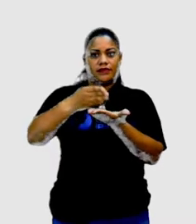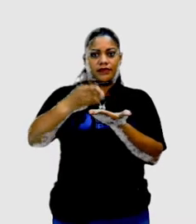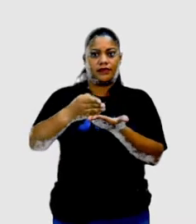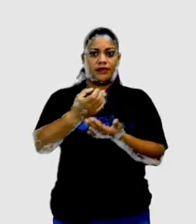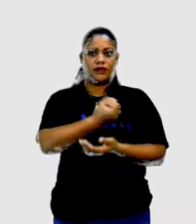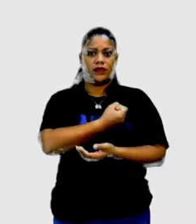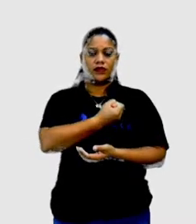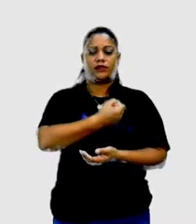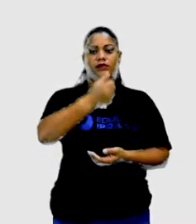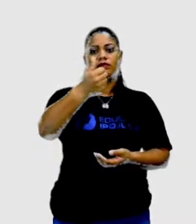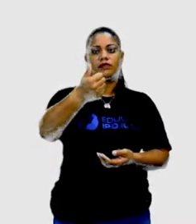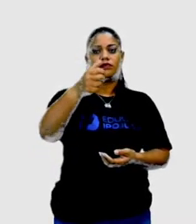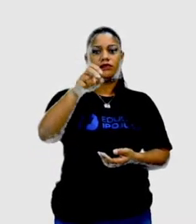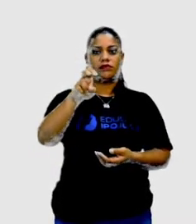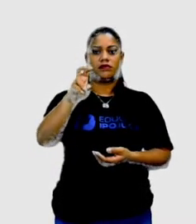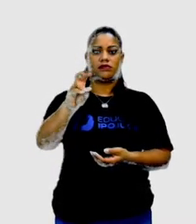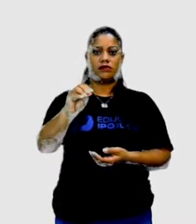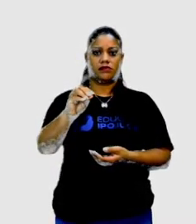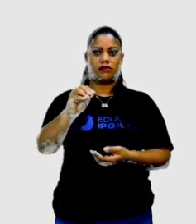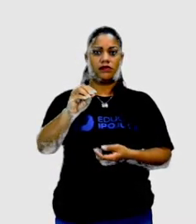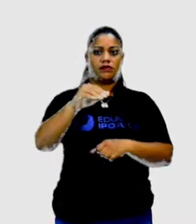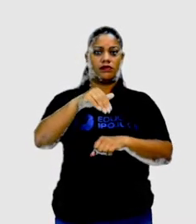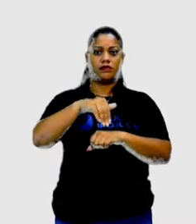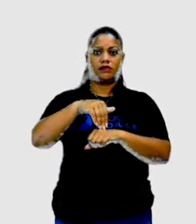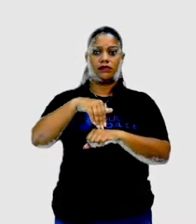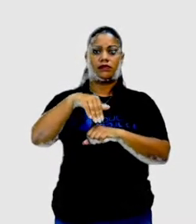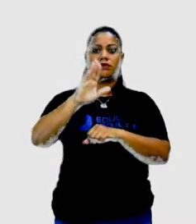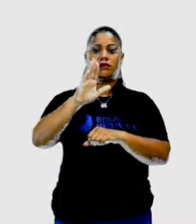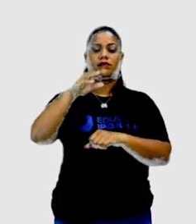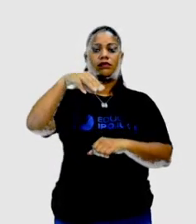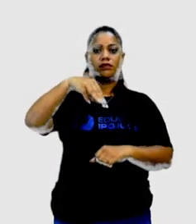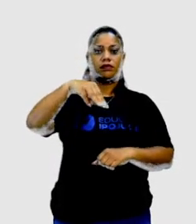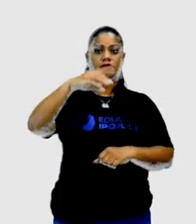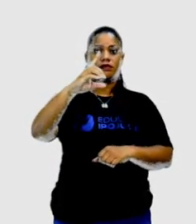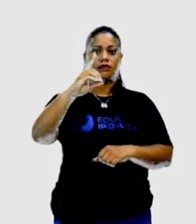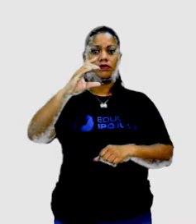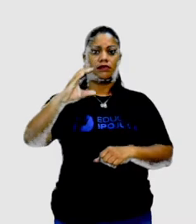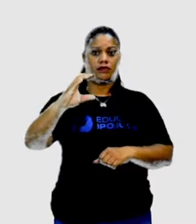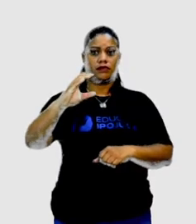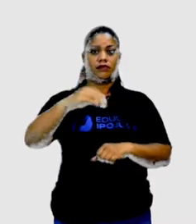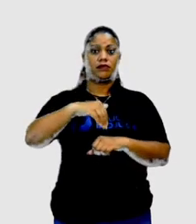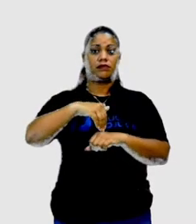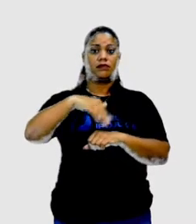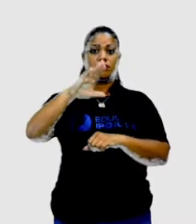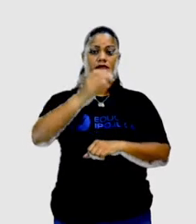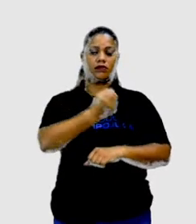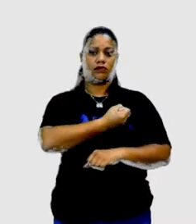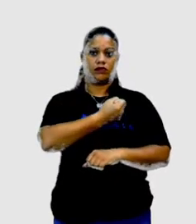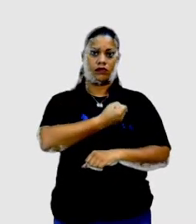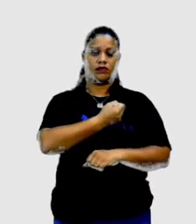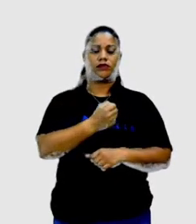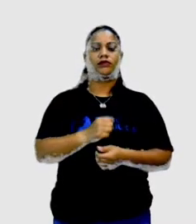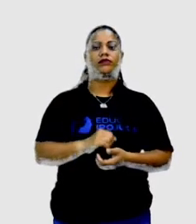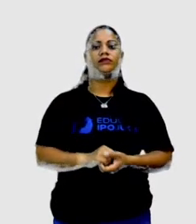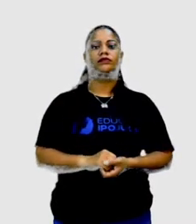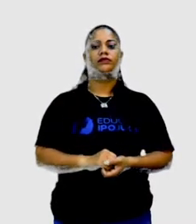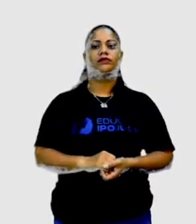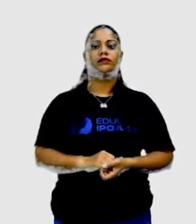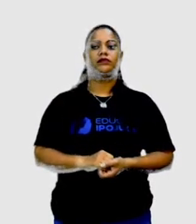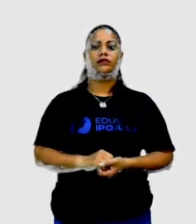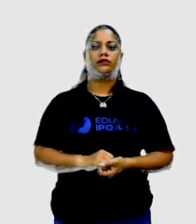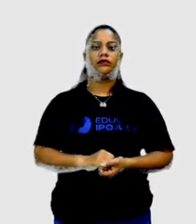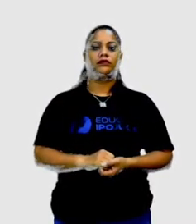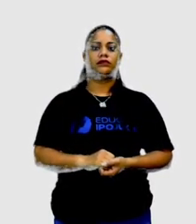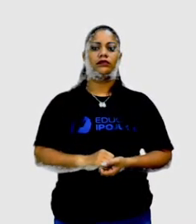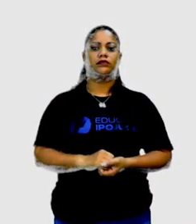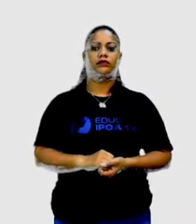número 150 no maior número possível, tá certo? Maior possibilidades possível.